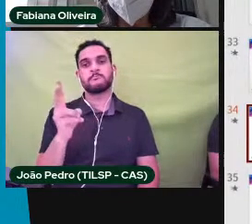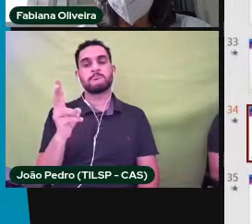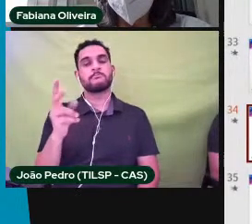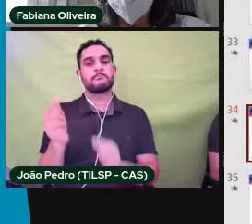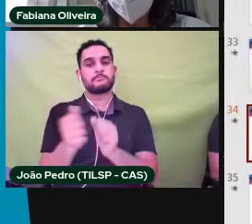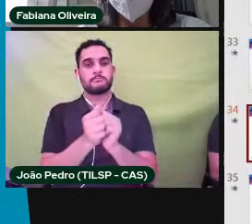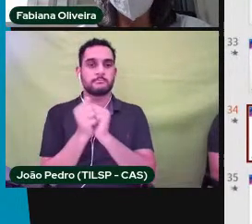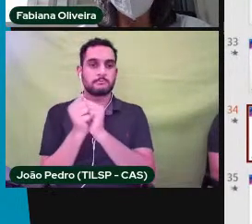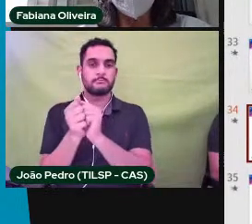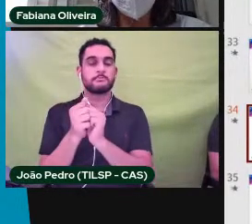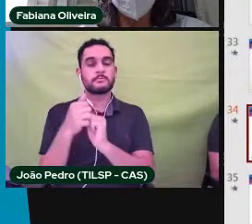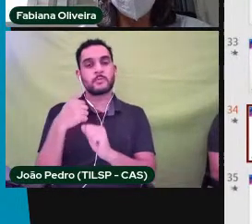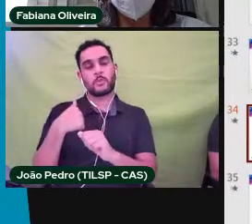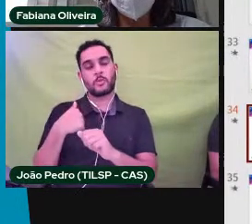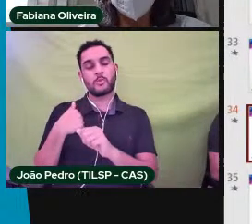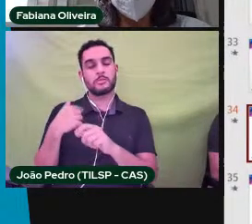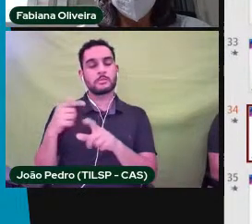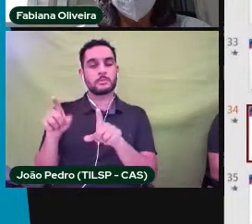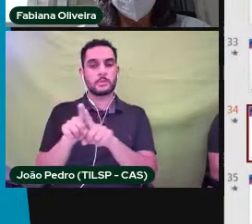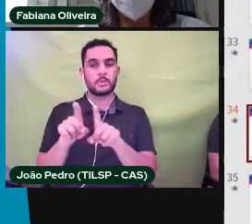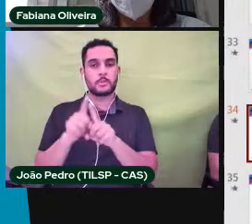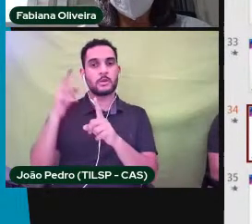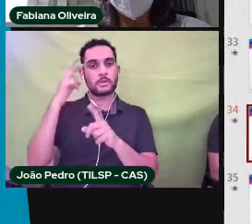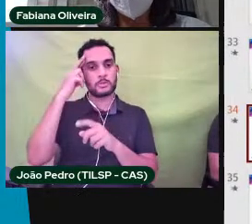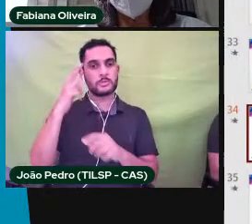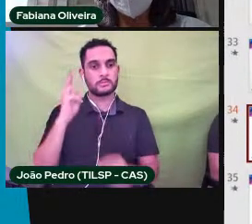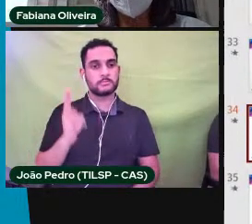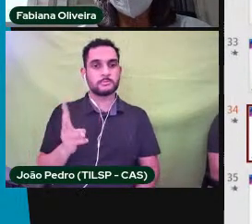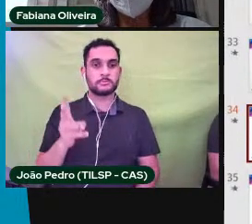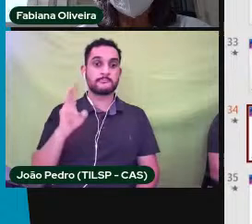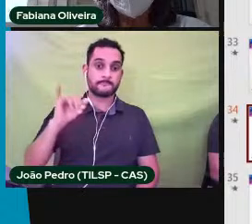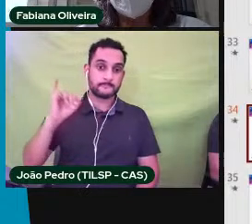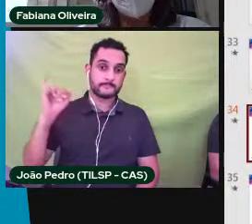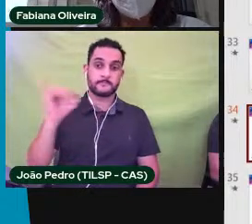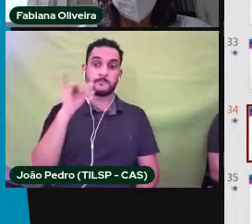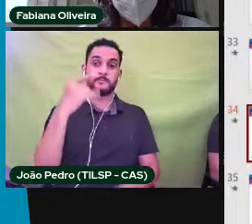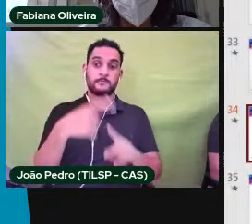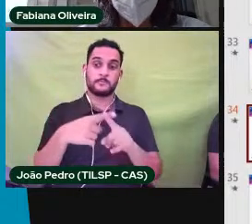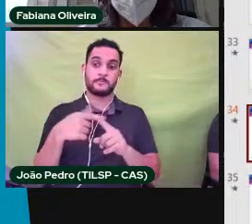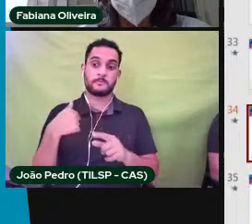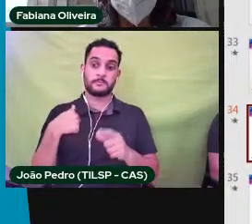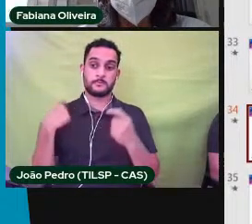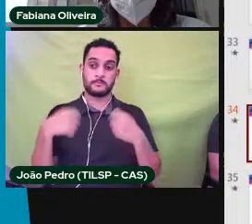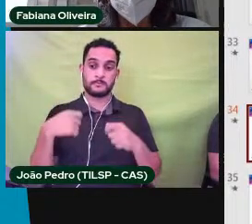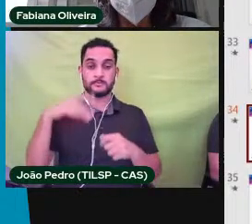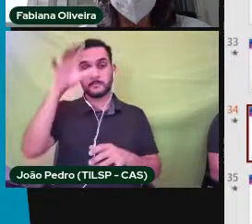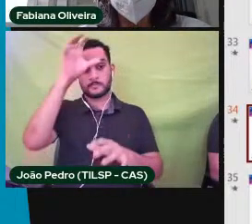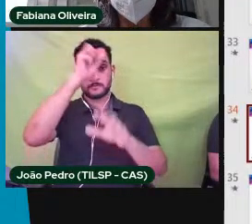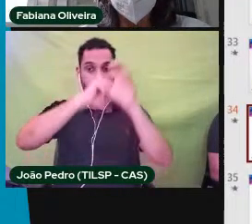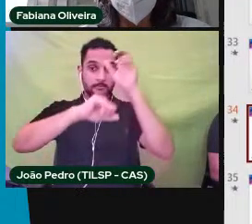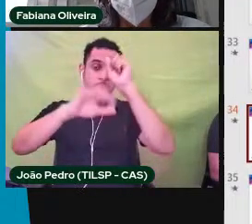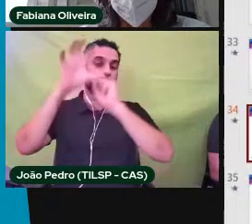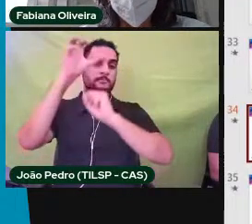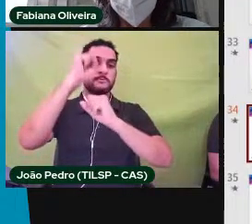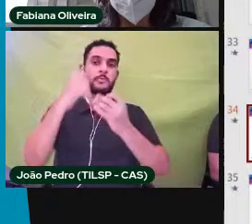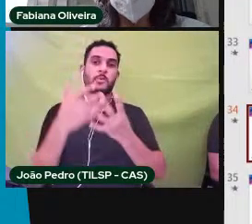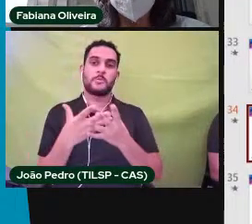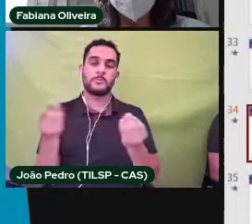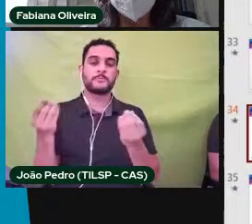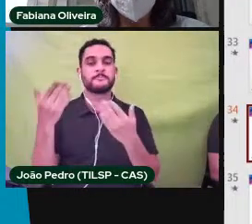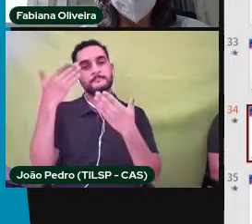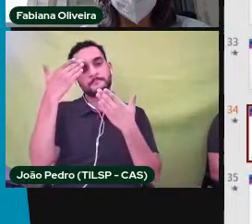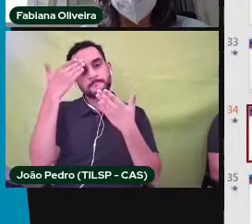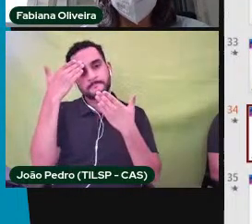mim também, ela é muito importante. Porque eu preciso aprender muito ainda.